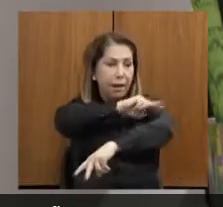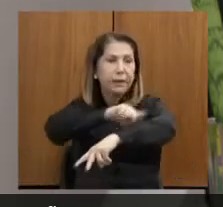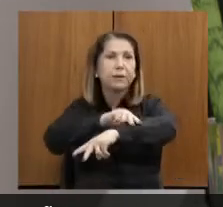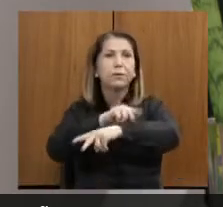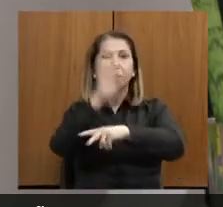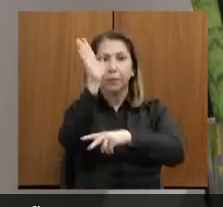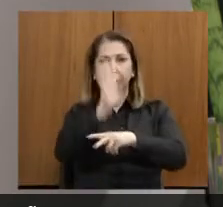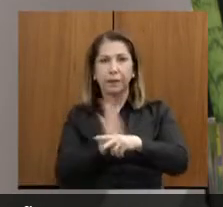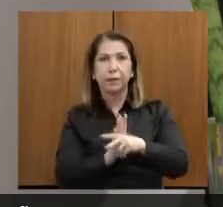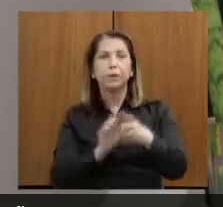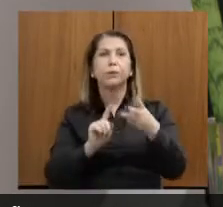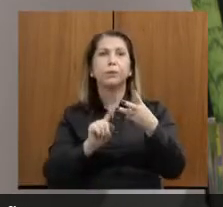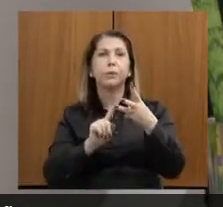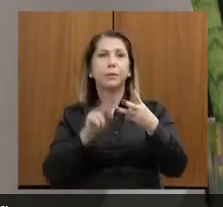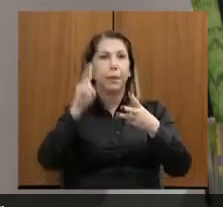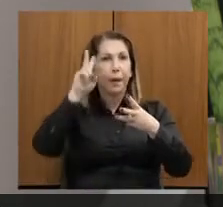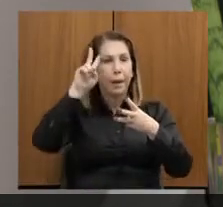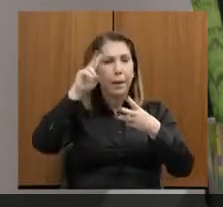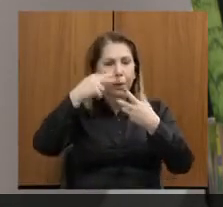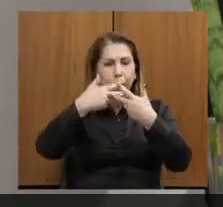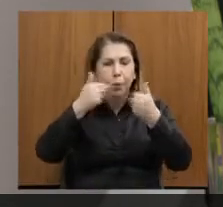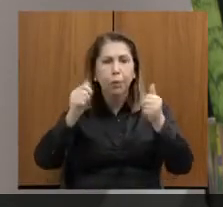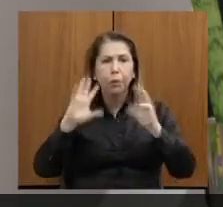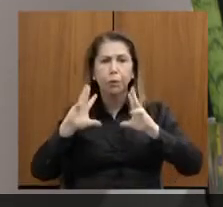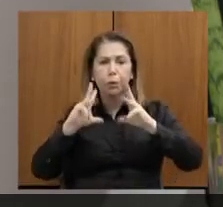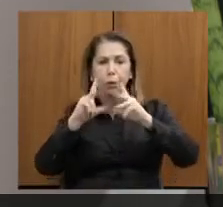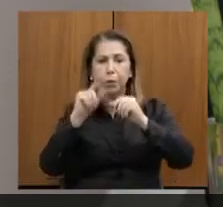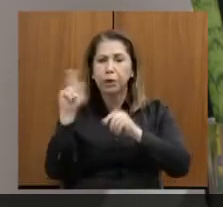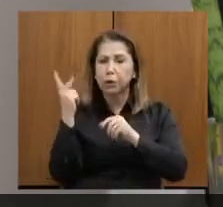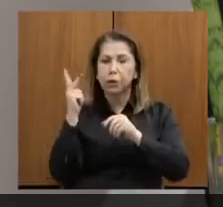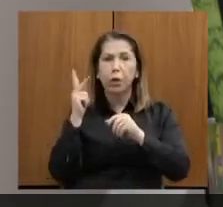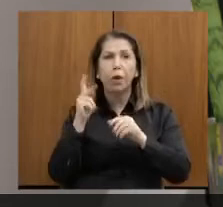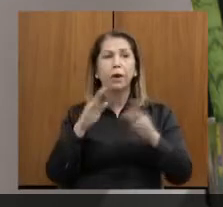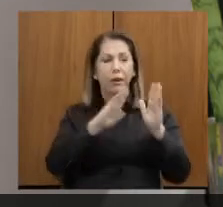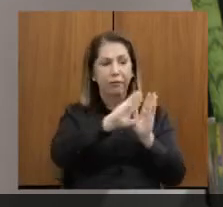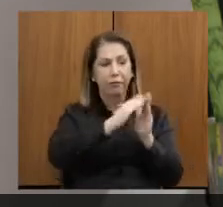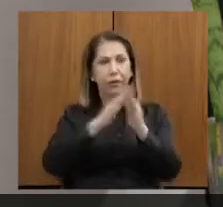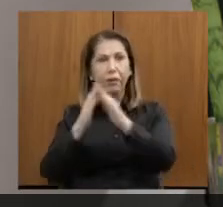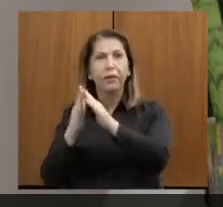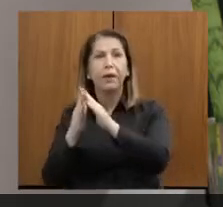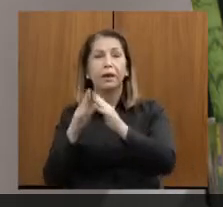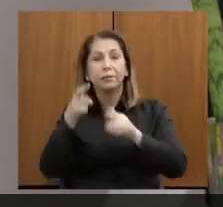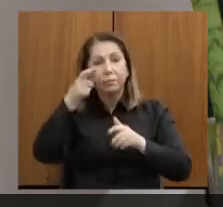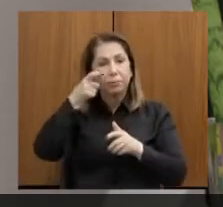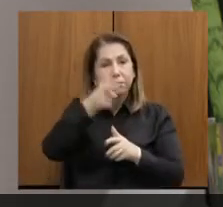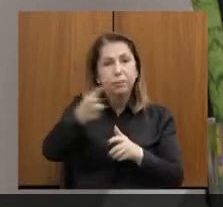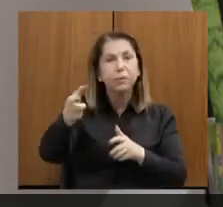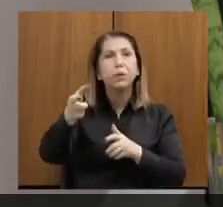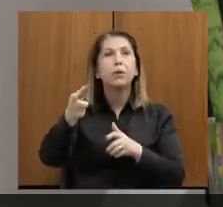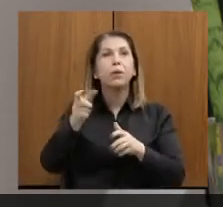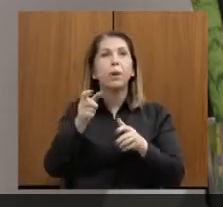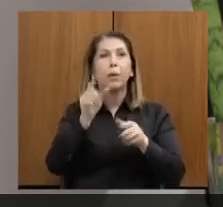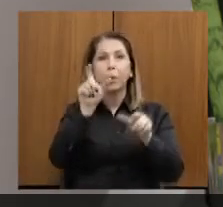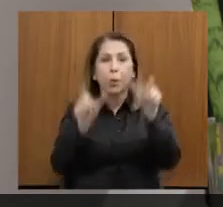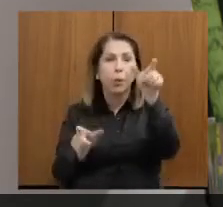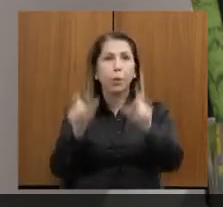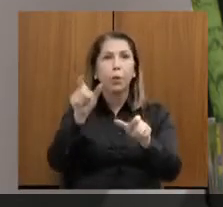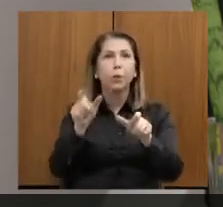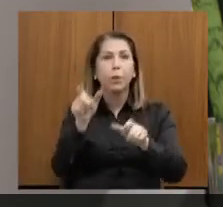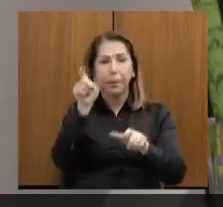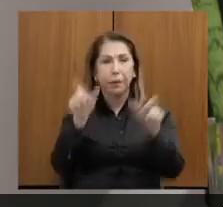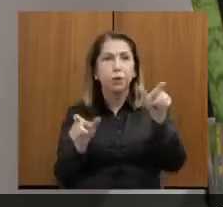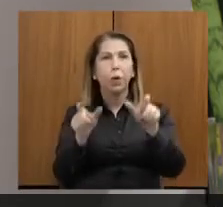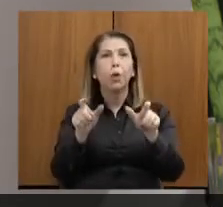Brasil memória representações sociais favelas com interesse especial pelas agências de